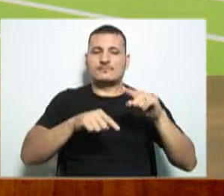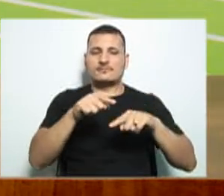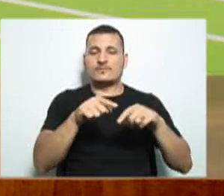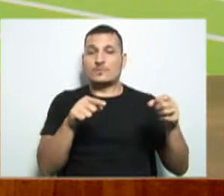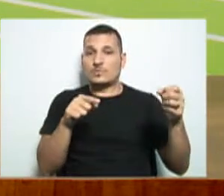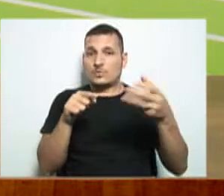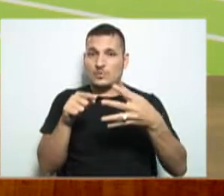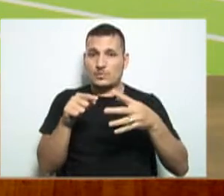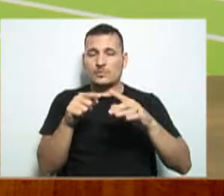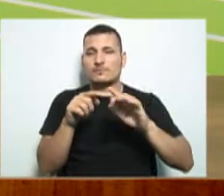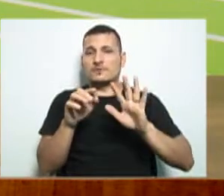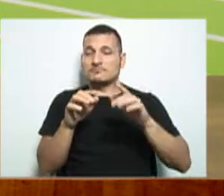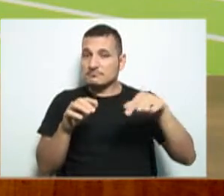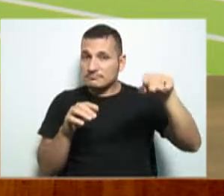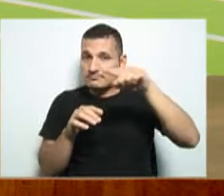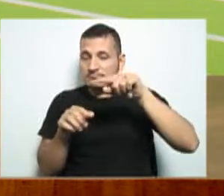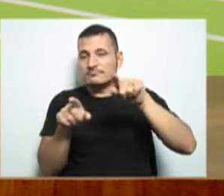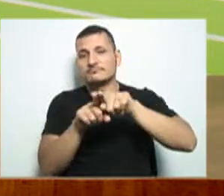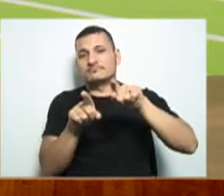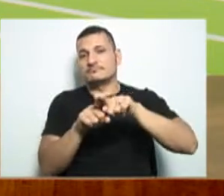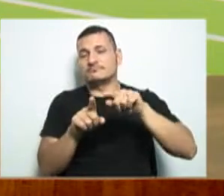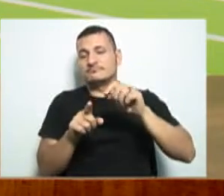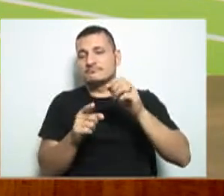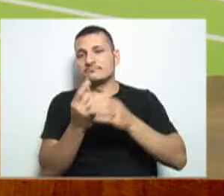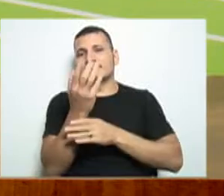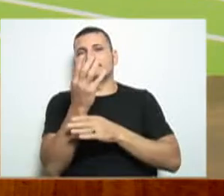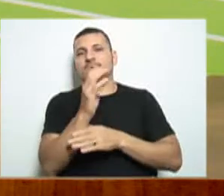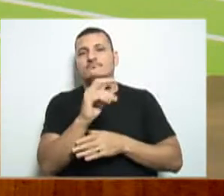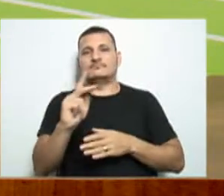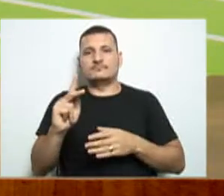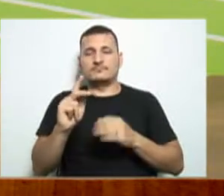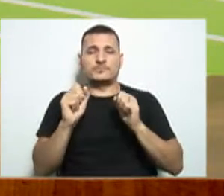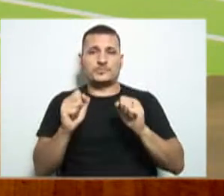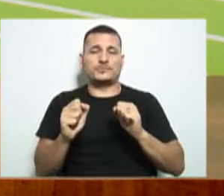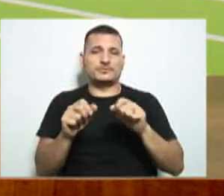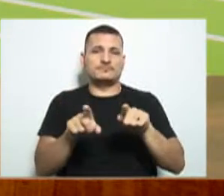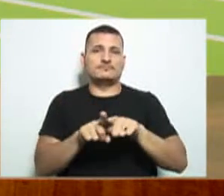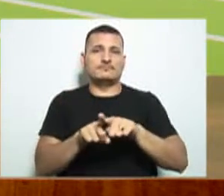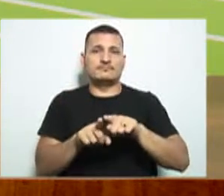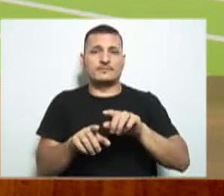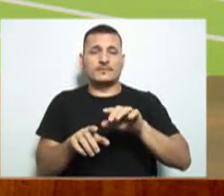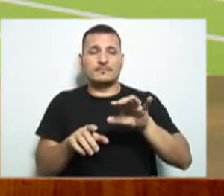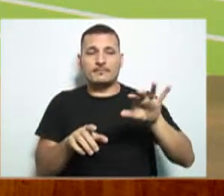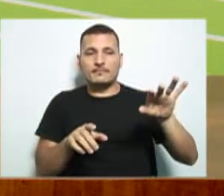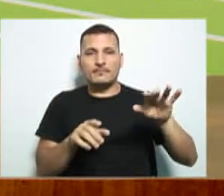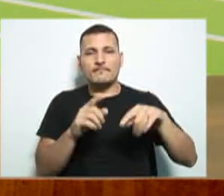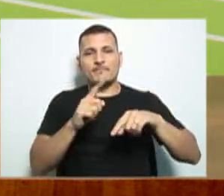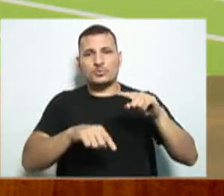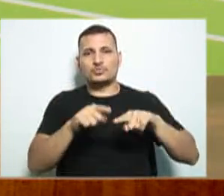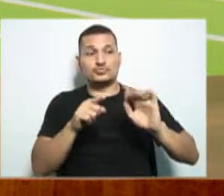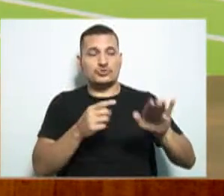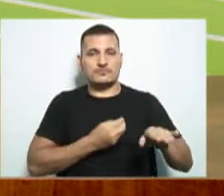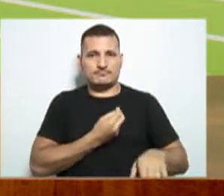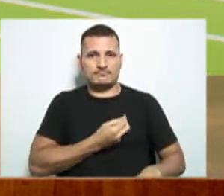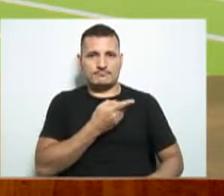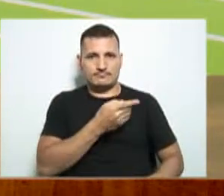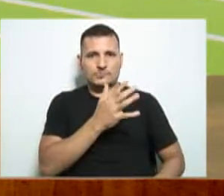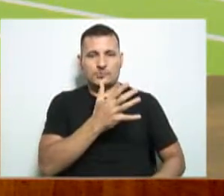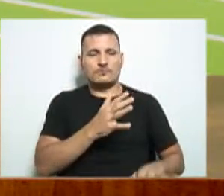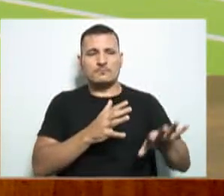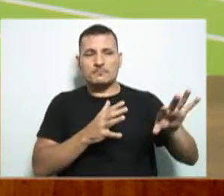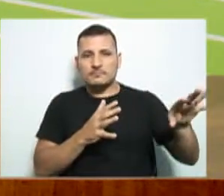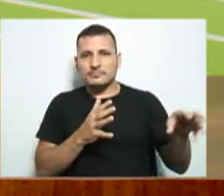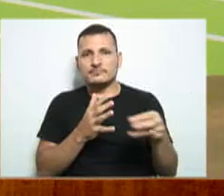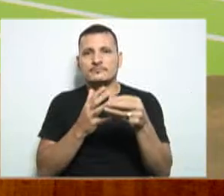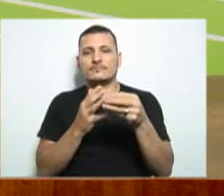que vocês aí também vão criar uma cooperativa, podem pegar um produto já existente no mercado e